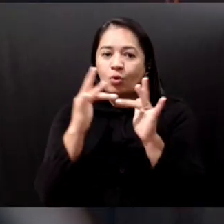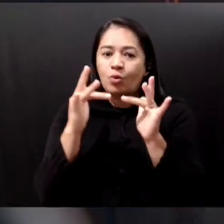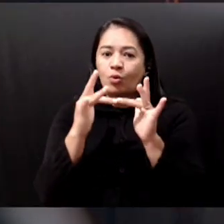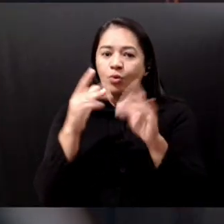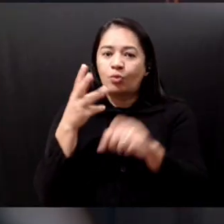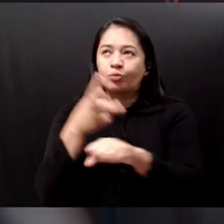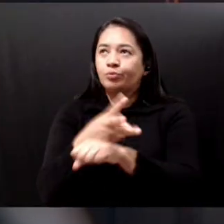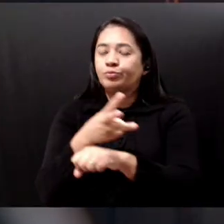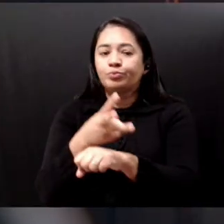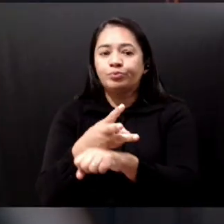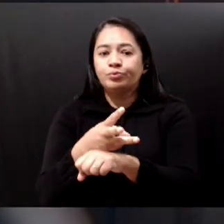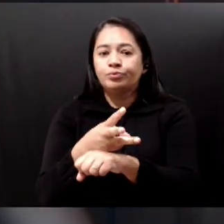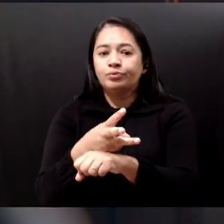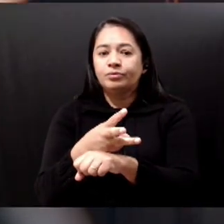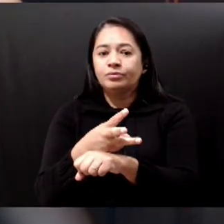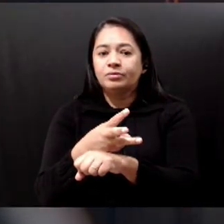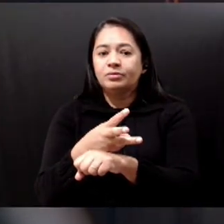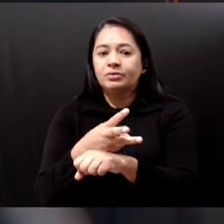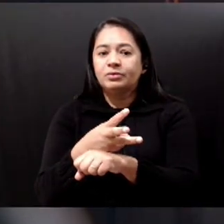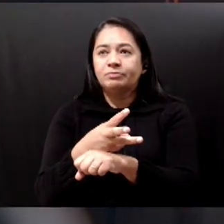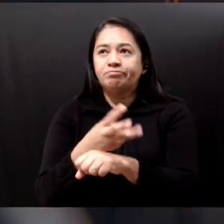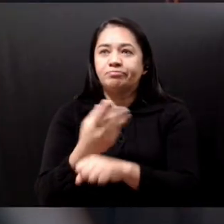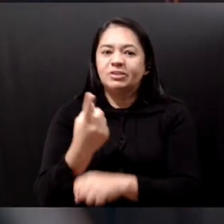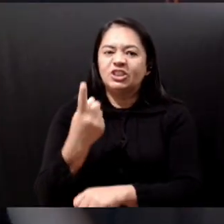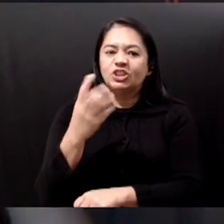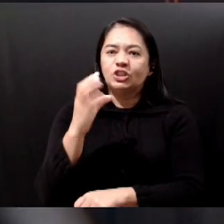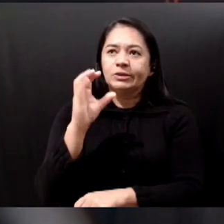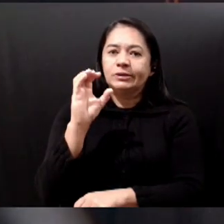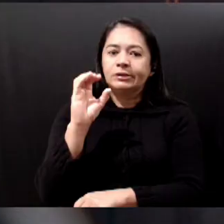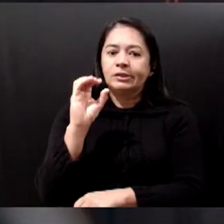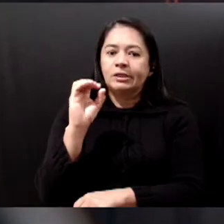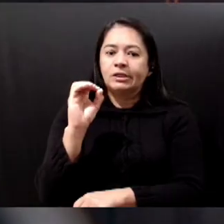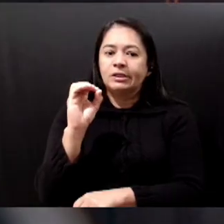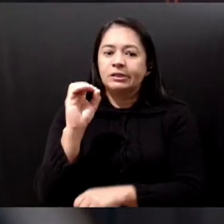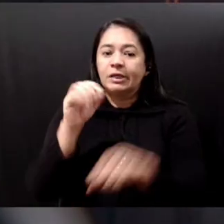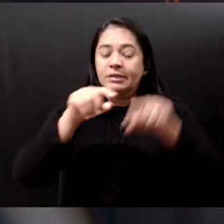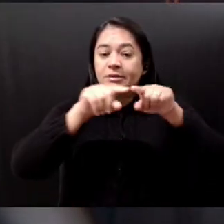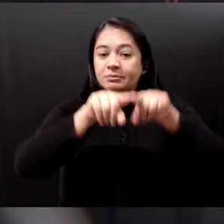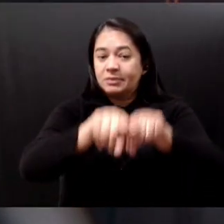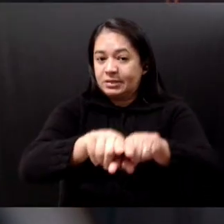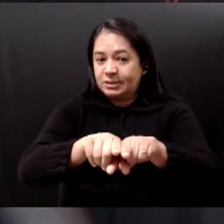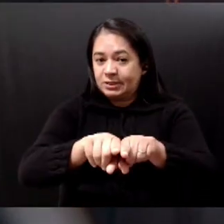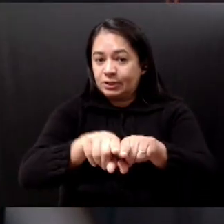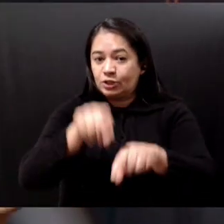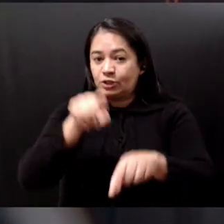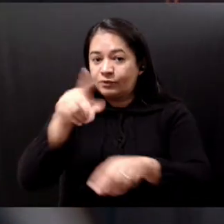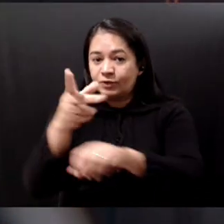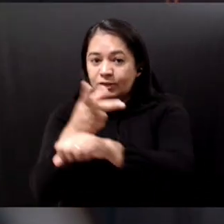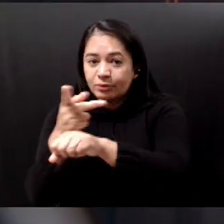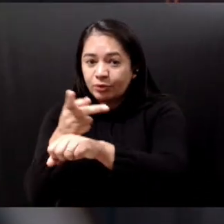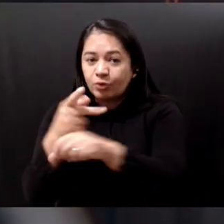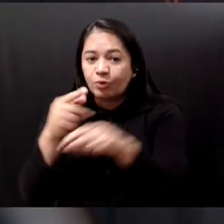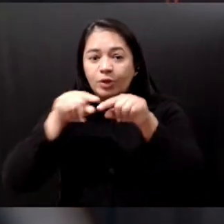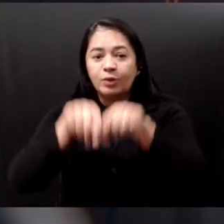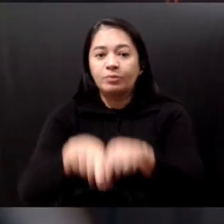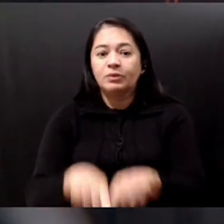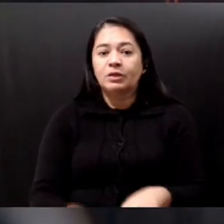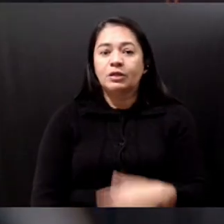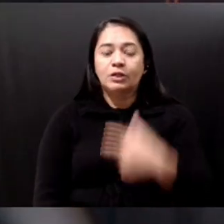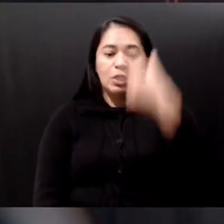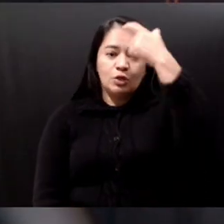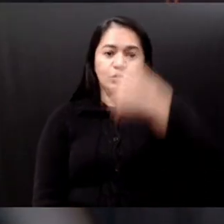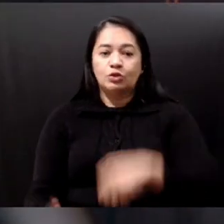10 potenciais, parceiros, vamos supor que você está buscando parceria. Eu sou uma terapeuta e eu